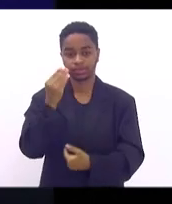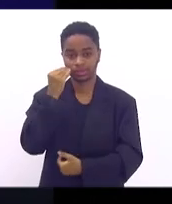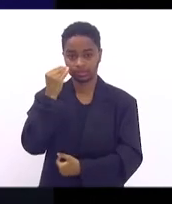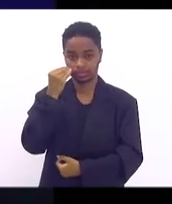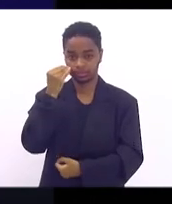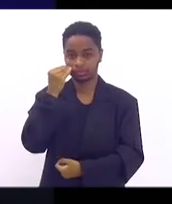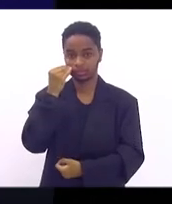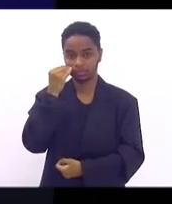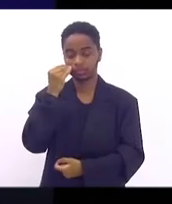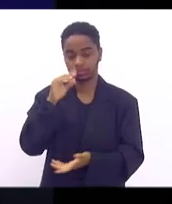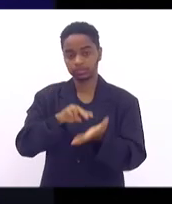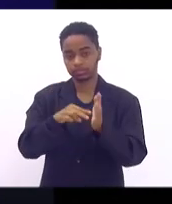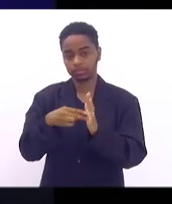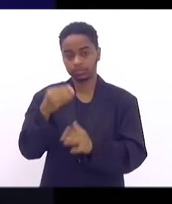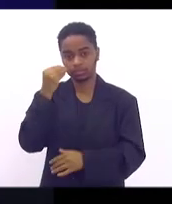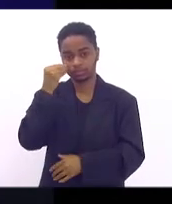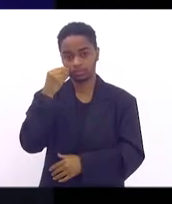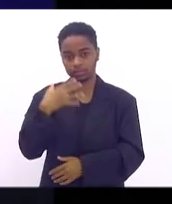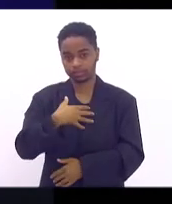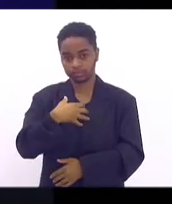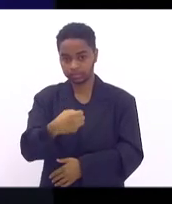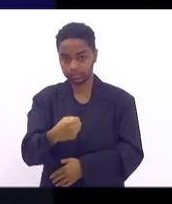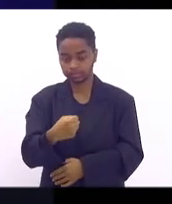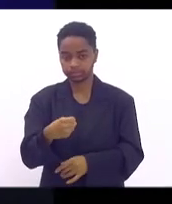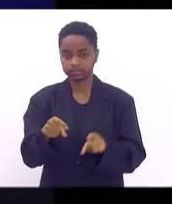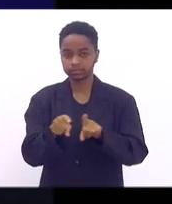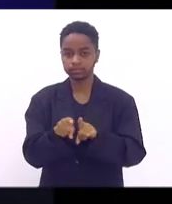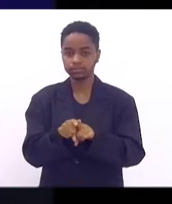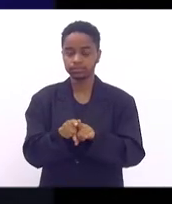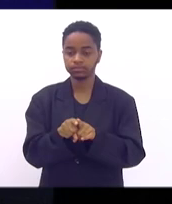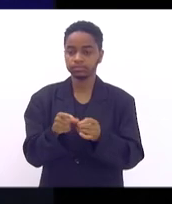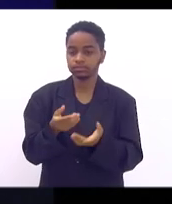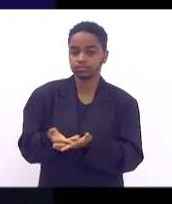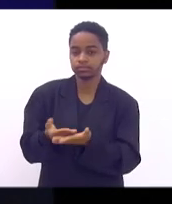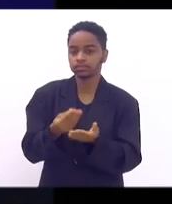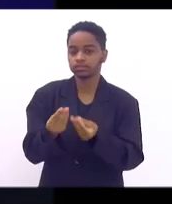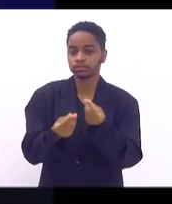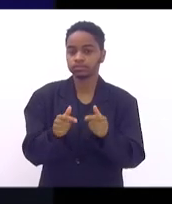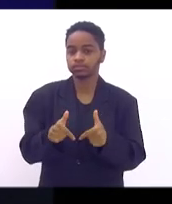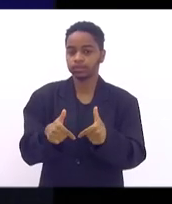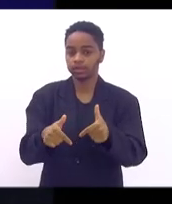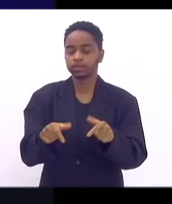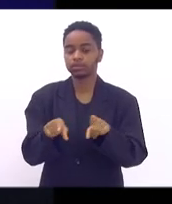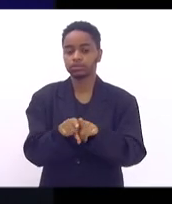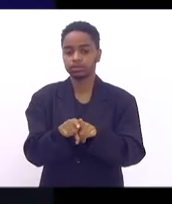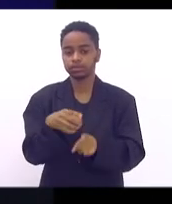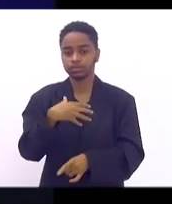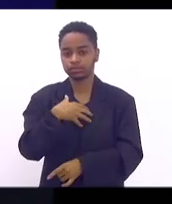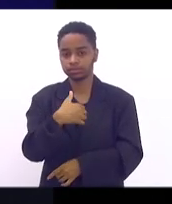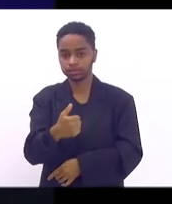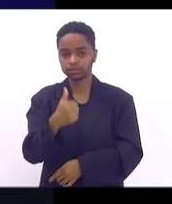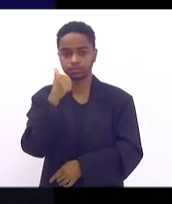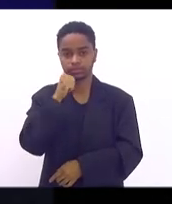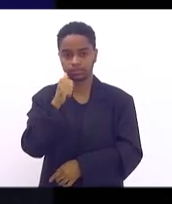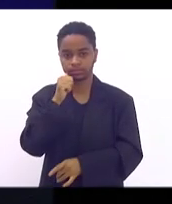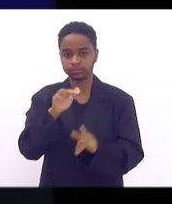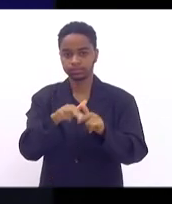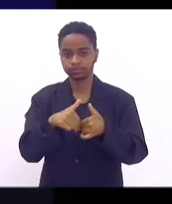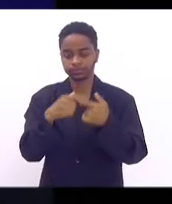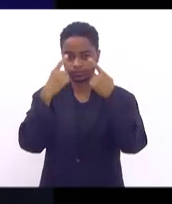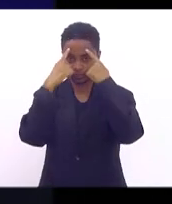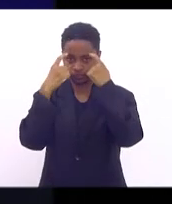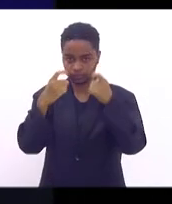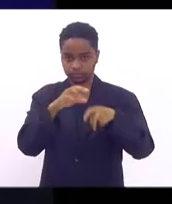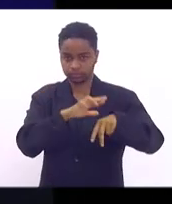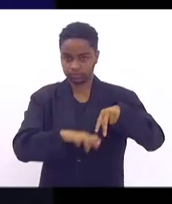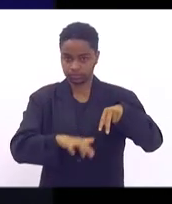né, o estudo das ações e o suicídio de mulheres em razão da violência de gênero,